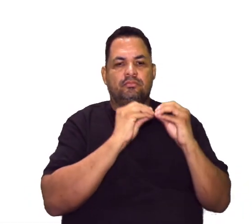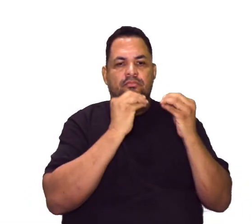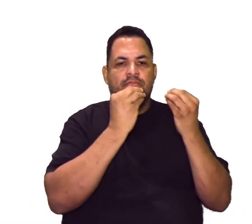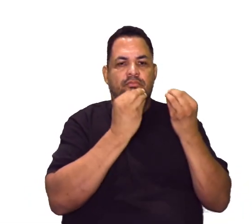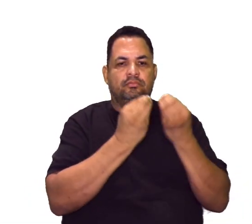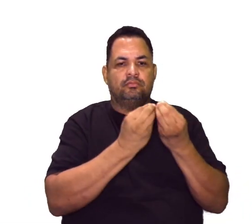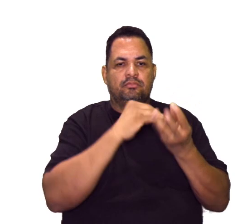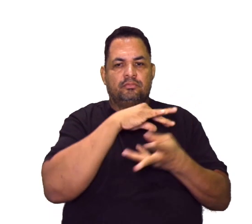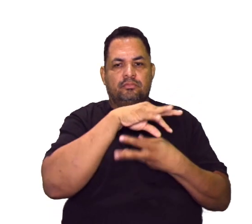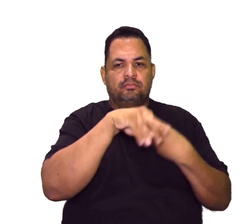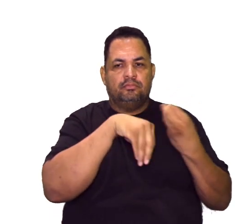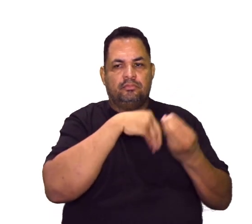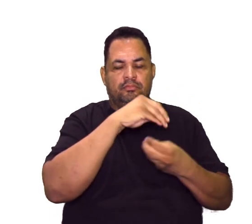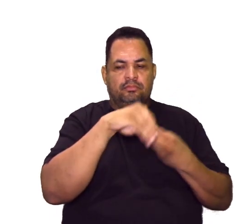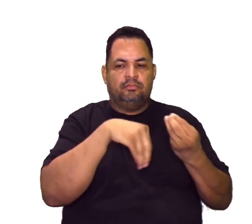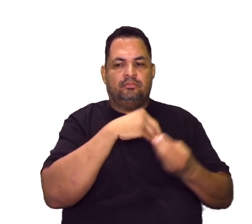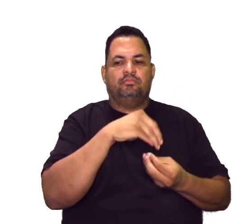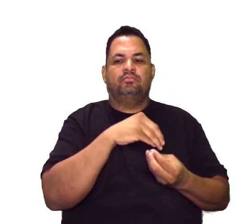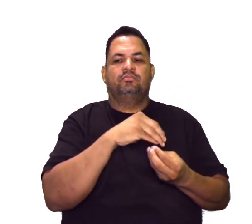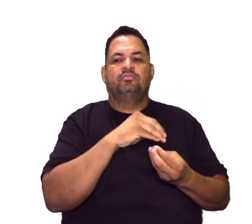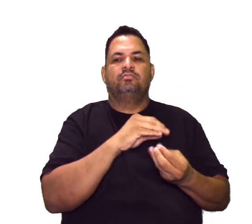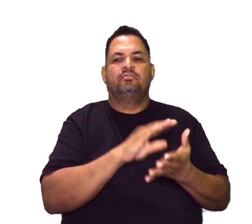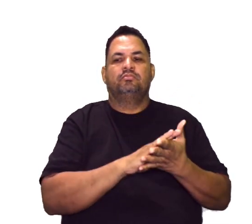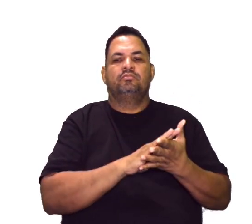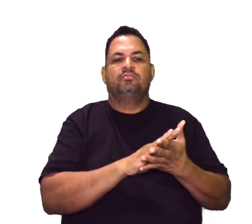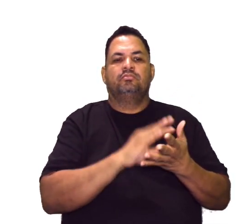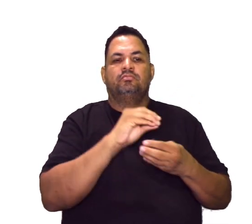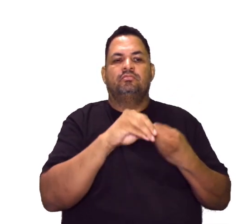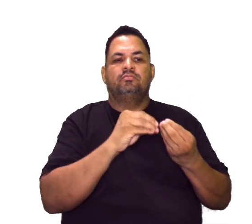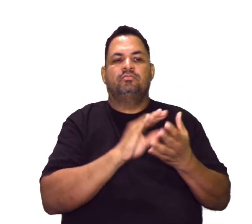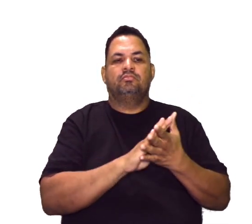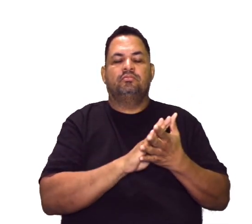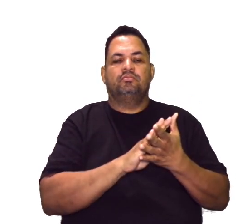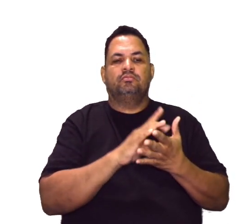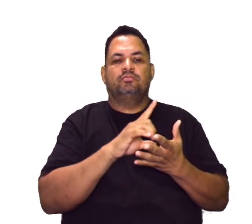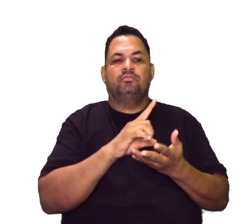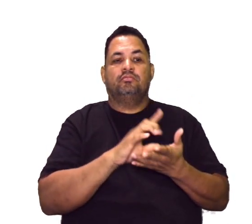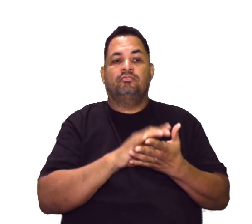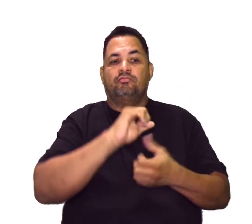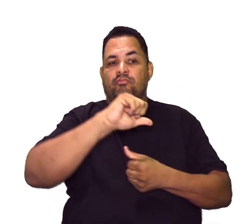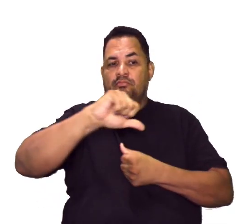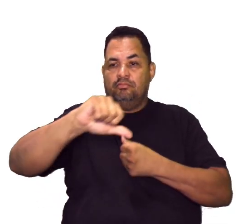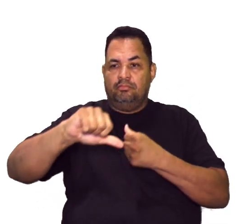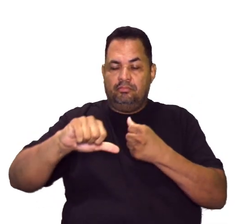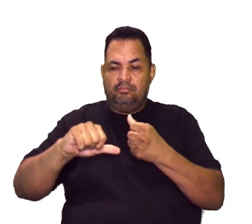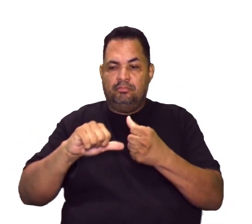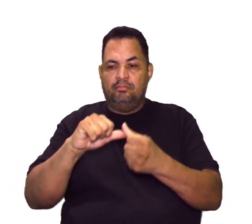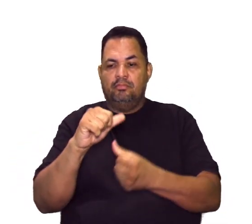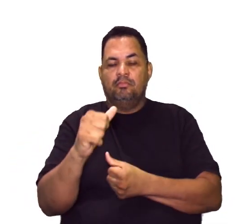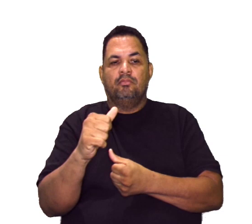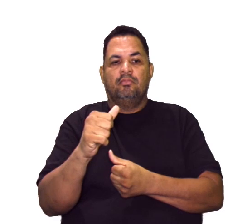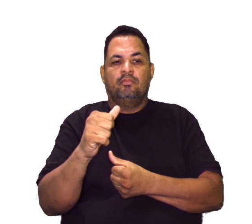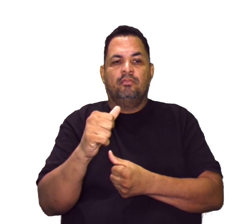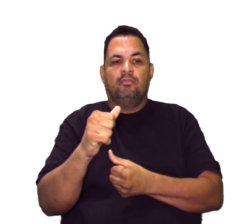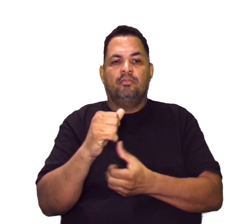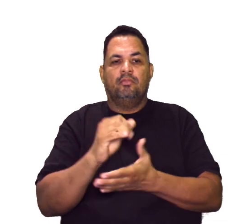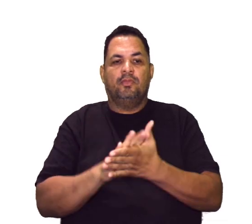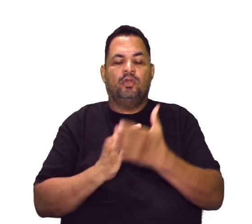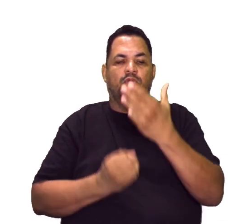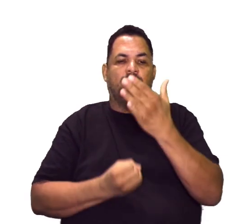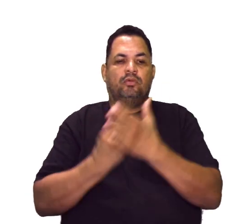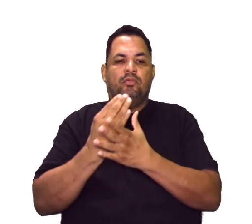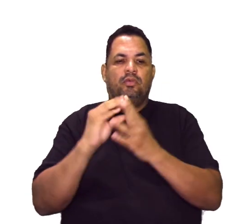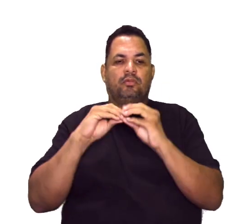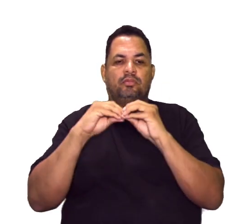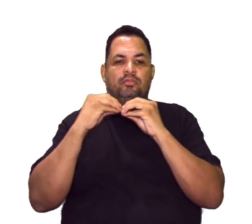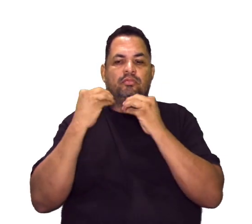são solúveis entre si e se dissolvem uma na outra quando formam uma mistura